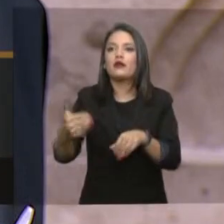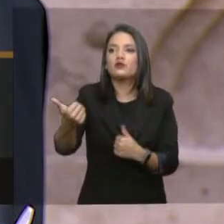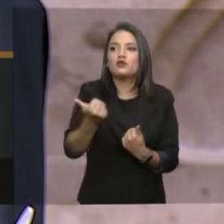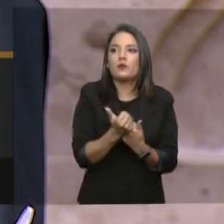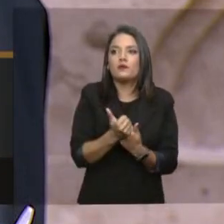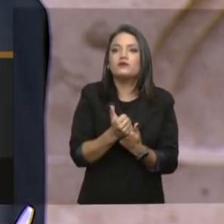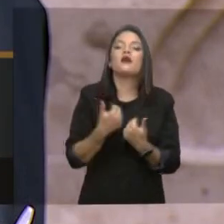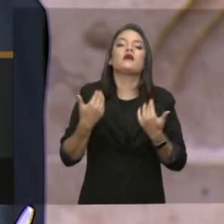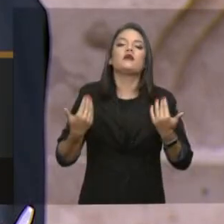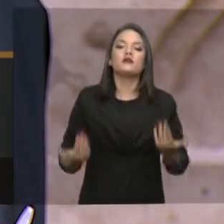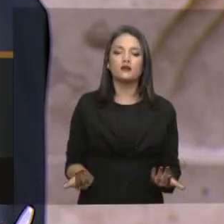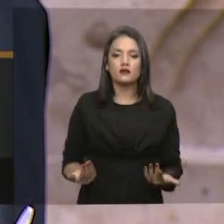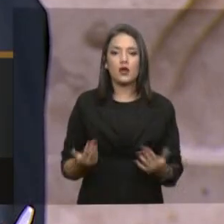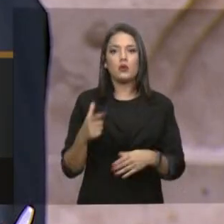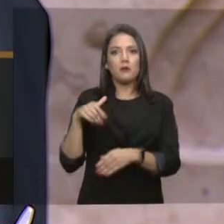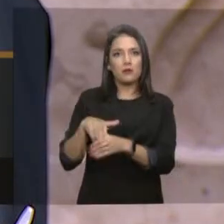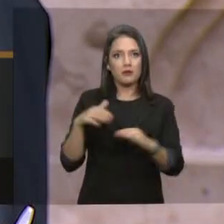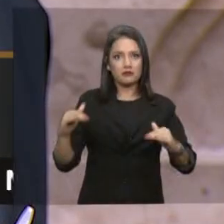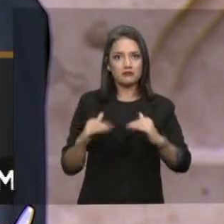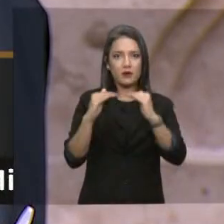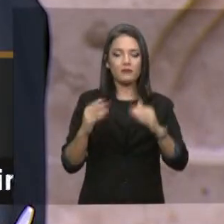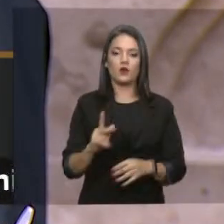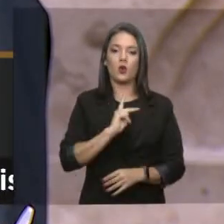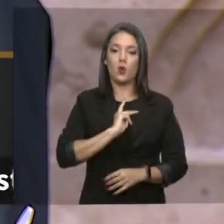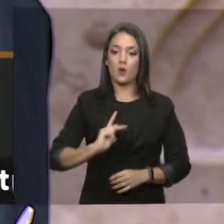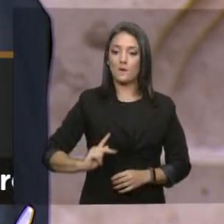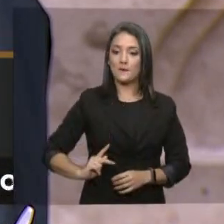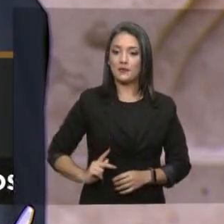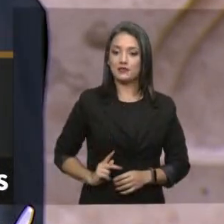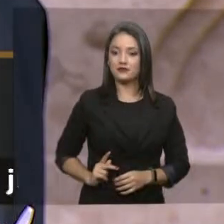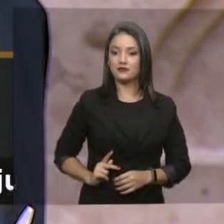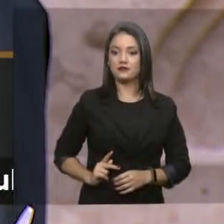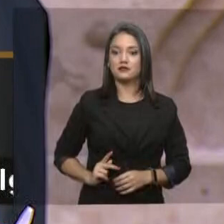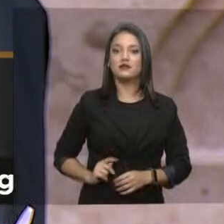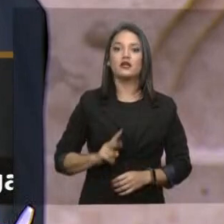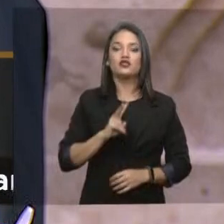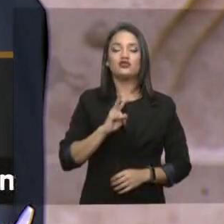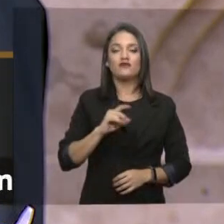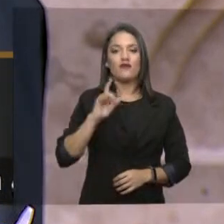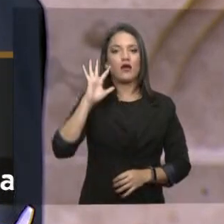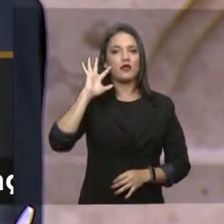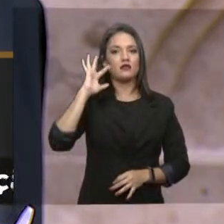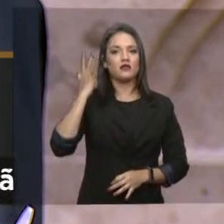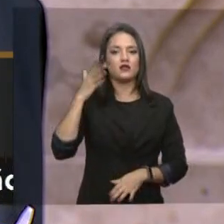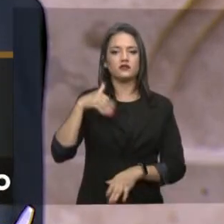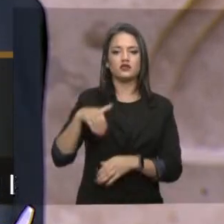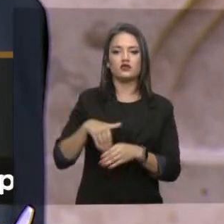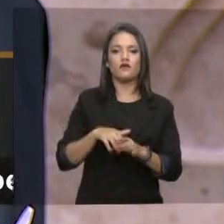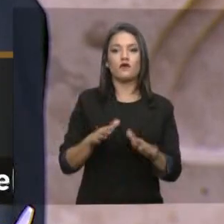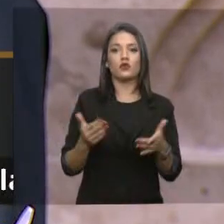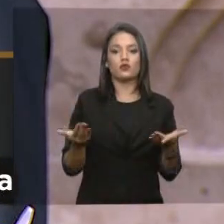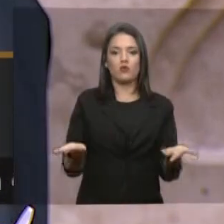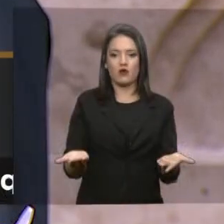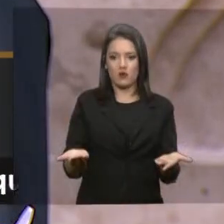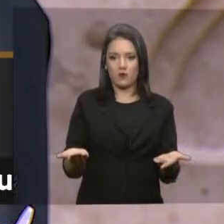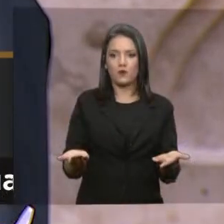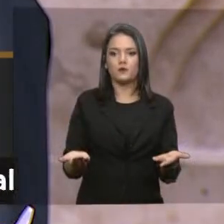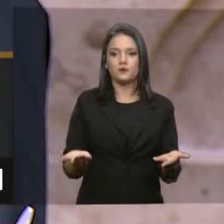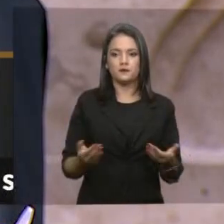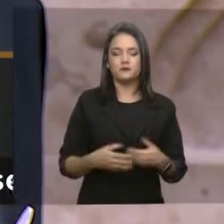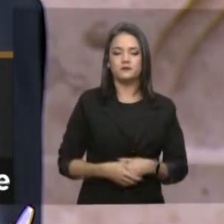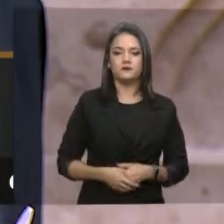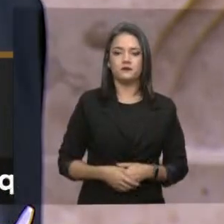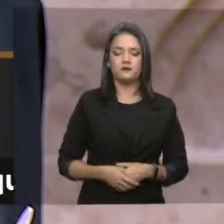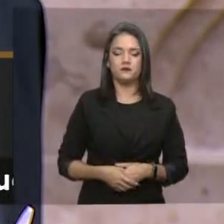o presidente do tribunal estará habilitado a proferir voto de qualidade, desde que não haja previsão diversa do regimento